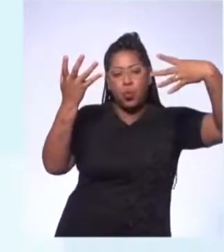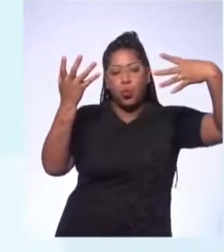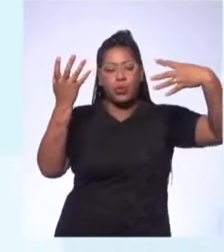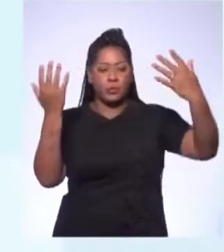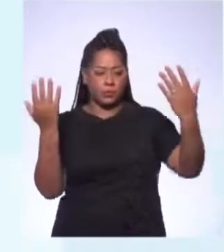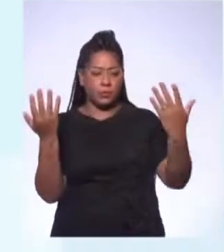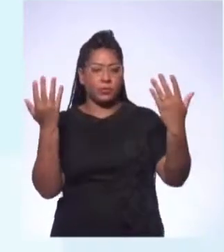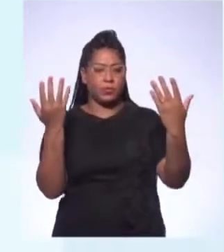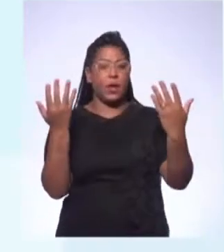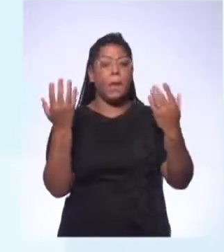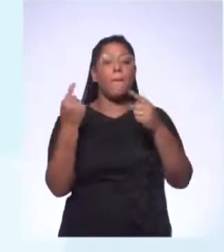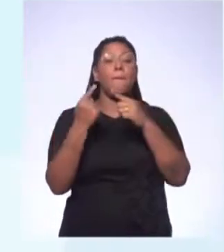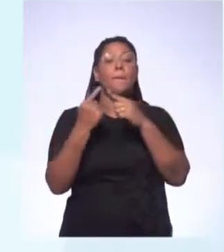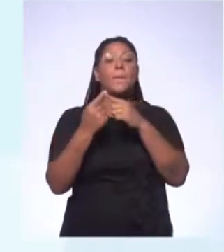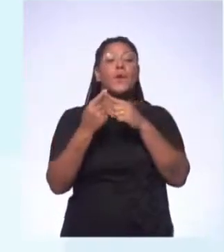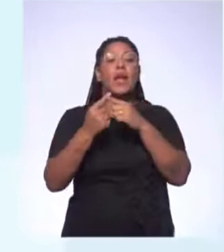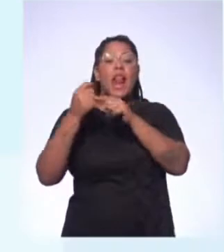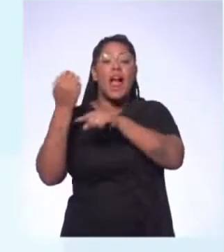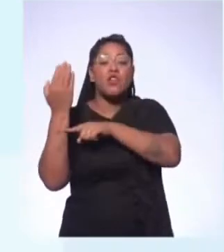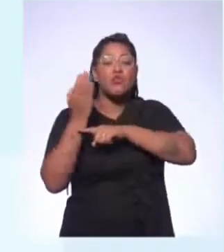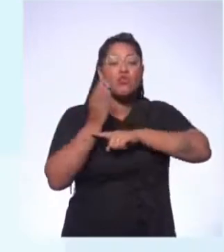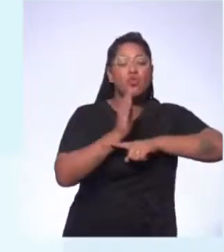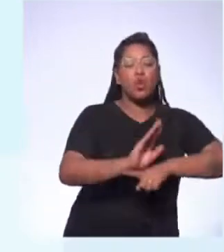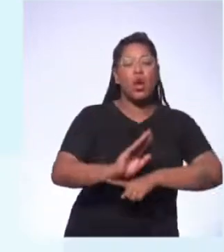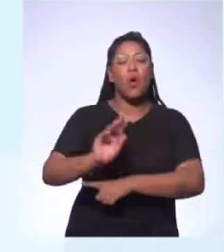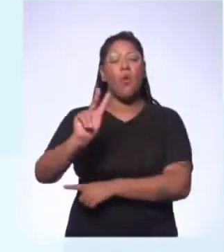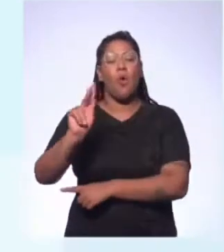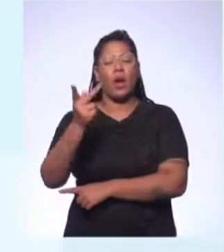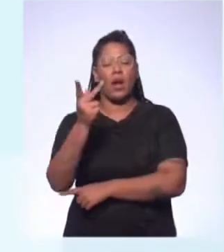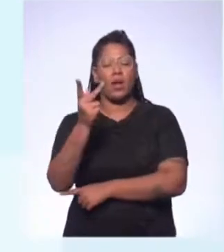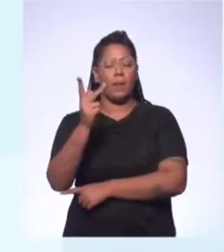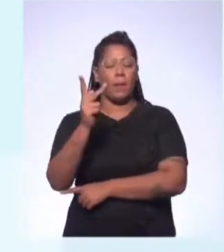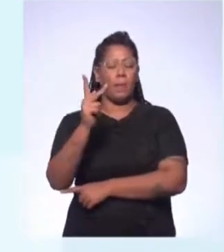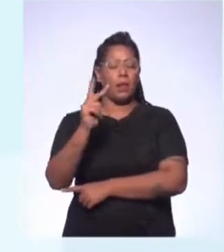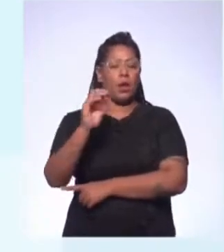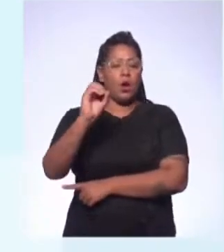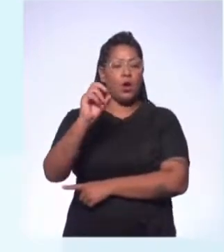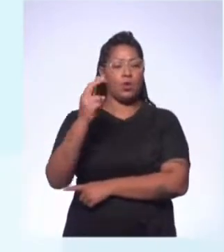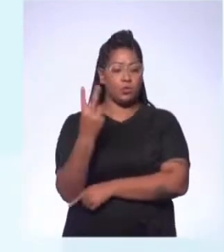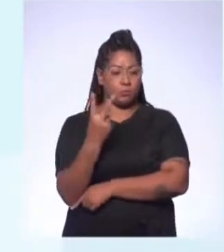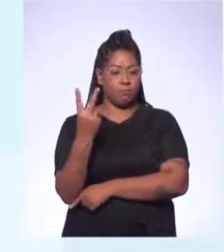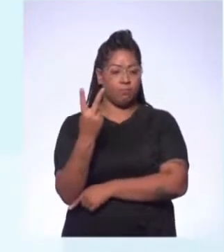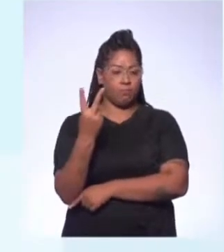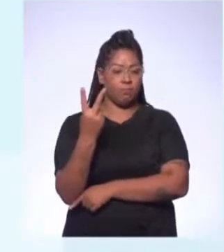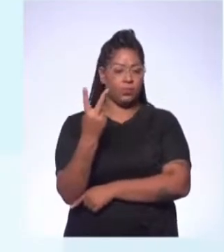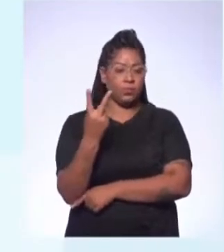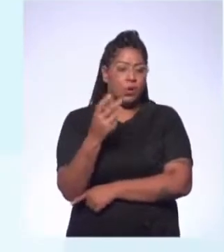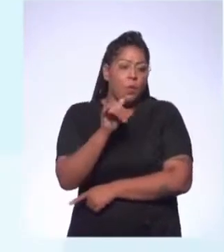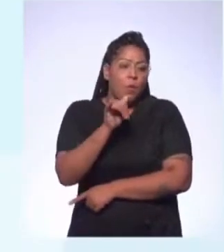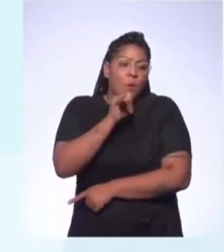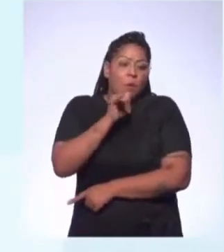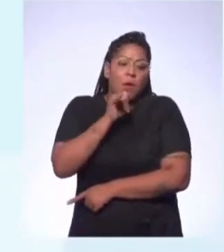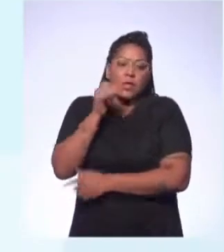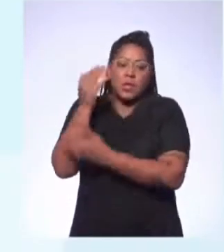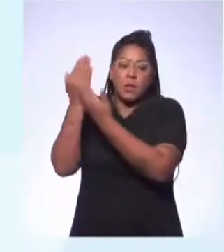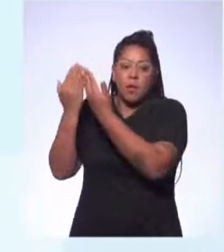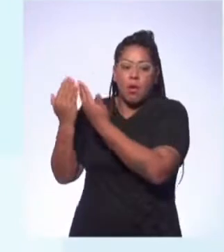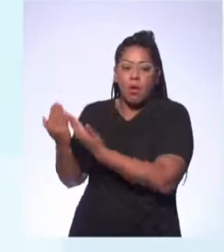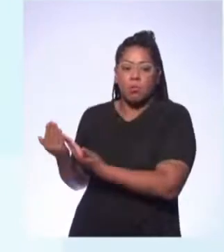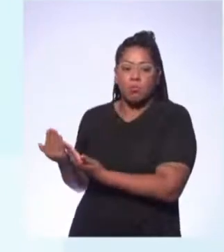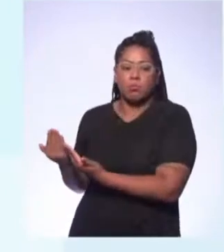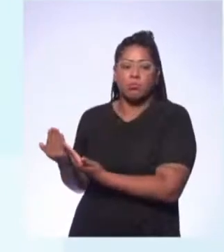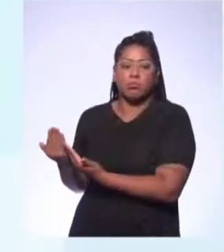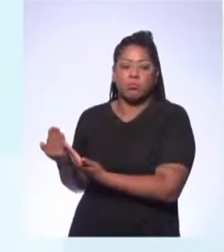o gás oxigênio do ar. Aqui, ó, nesse caso aqui, é durante a noite quando ocorre